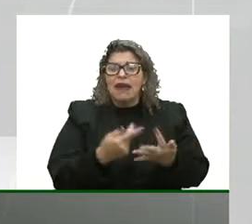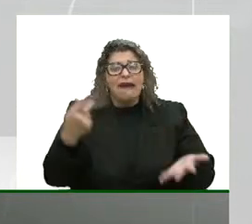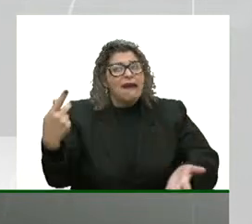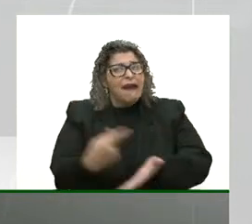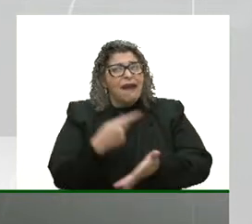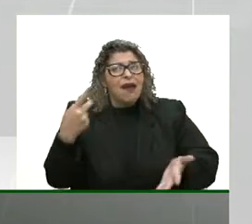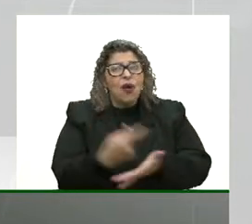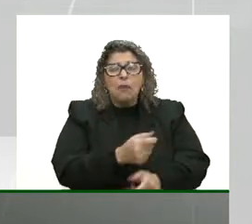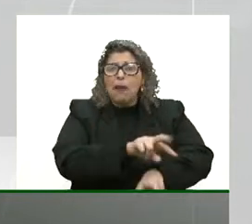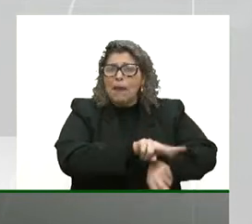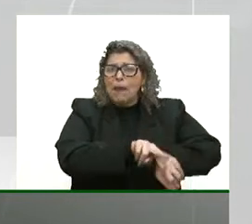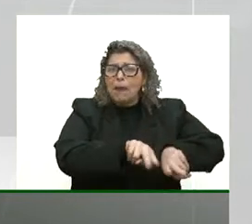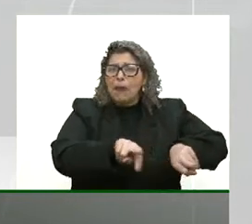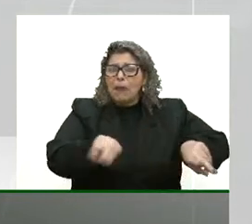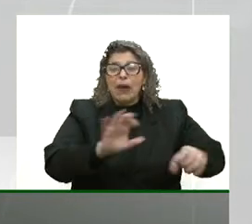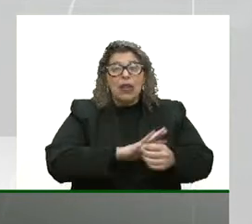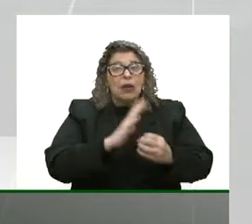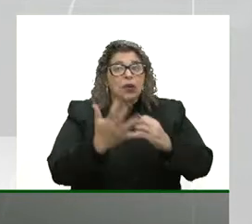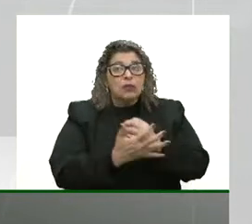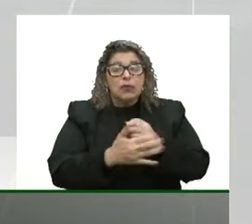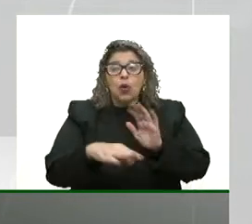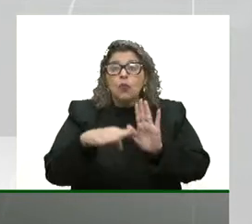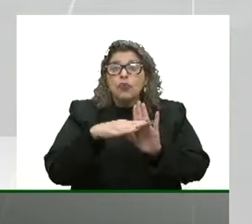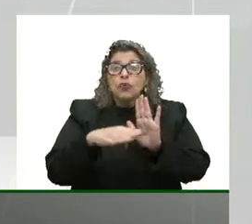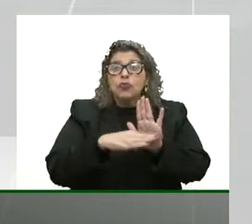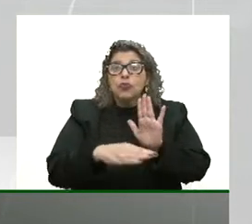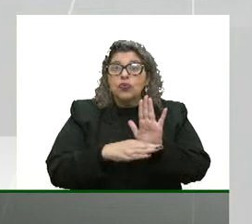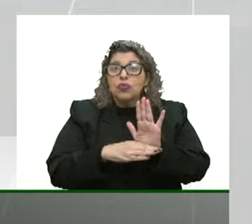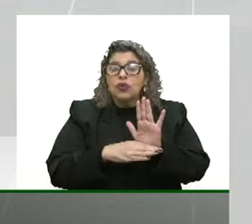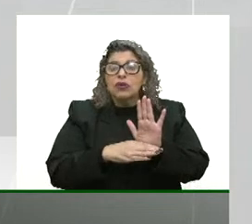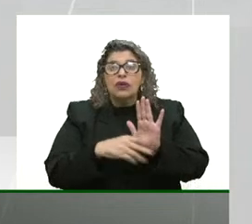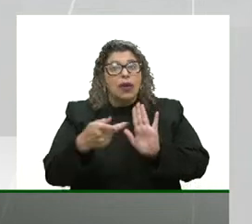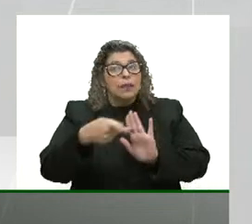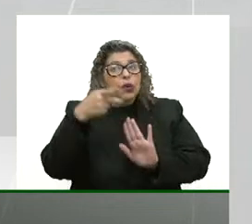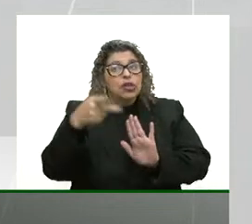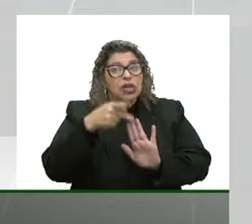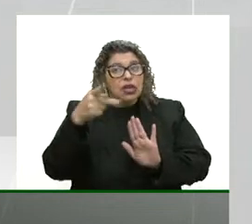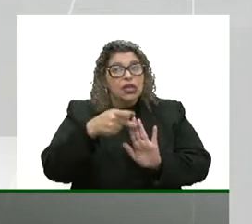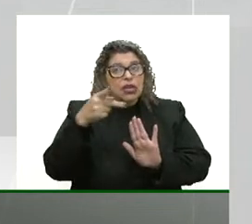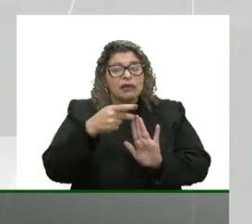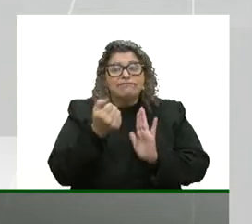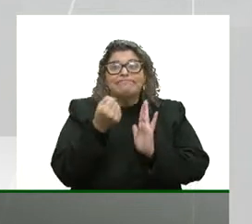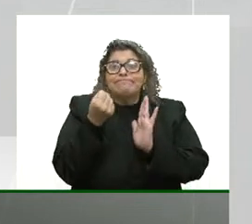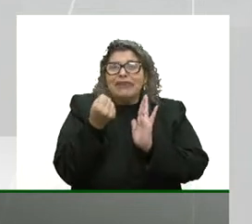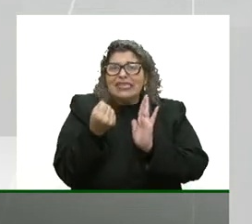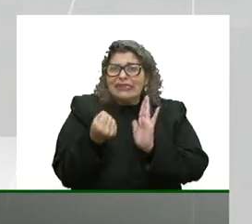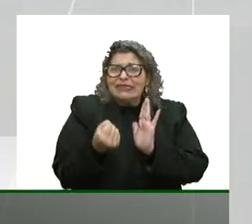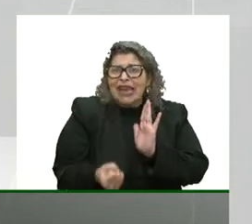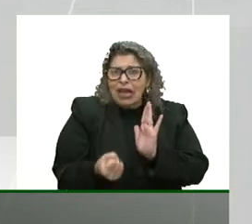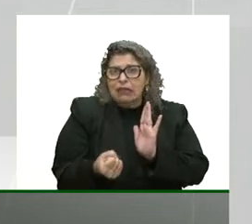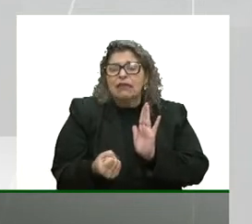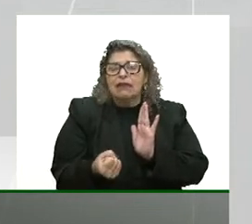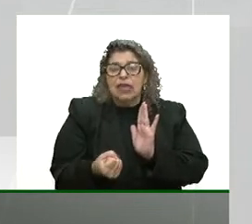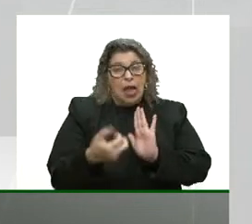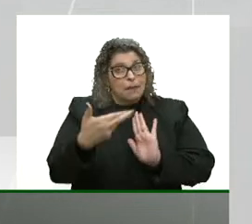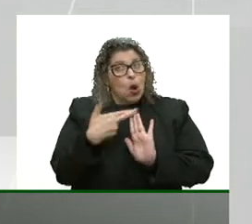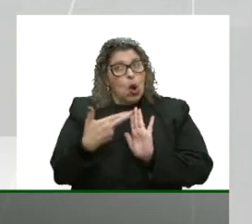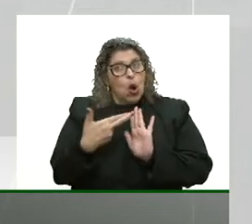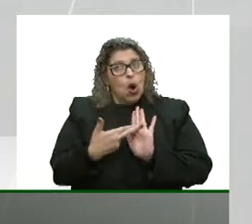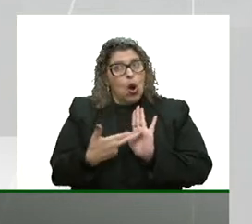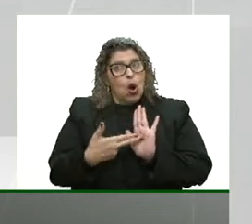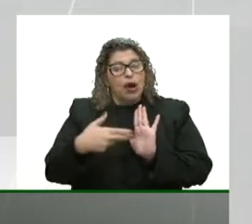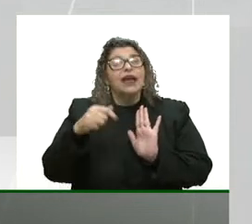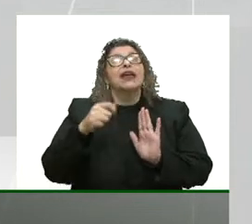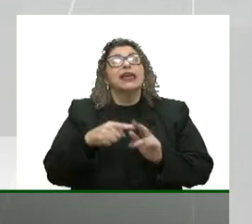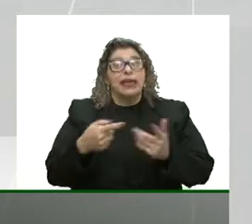questões durante a pandemia. Mas o protocolo, a portaria conjunta, ela é bem pesada, ela é muito criteriosa e ela nos